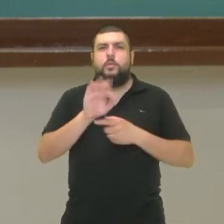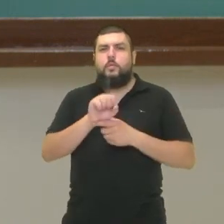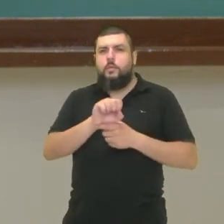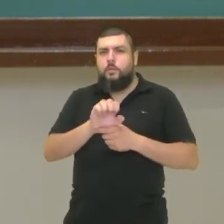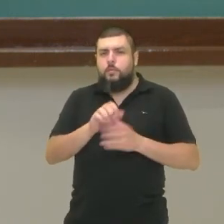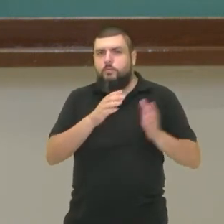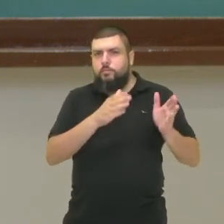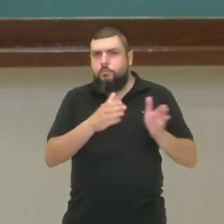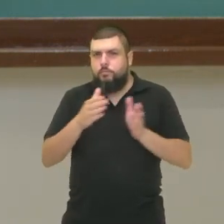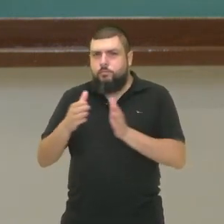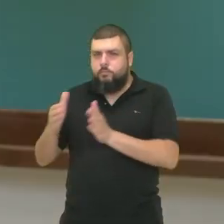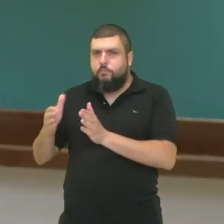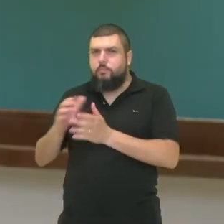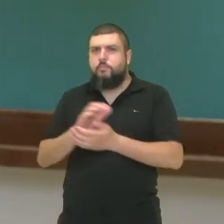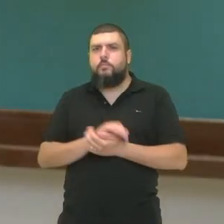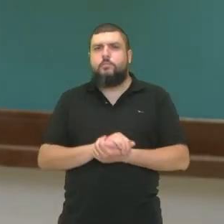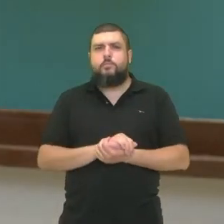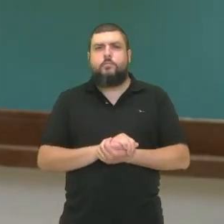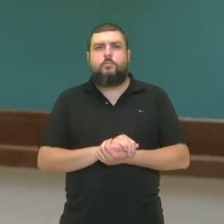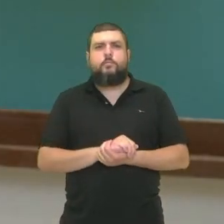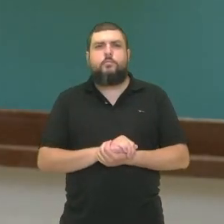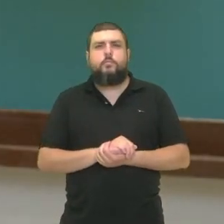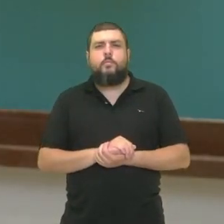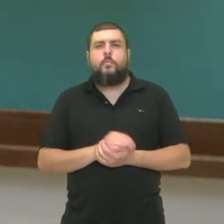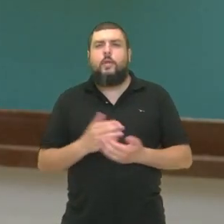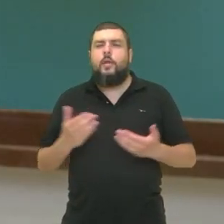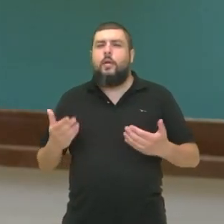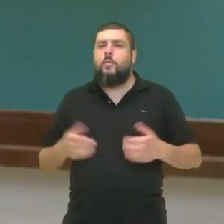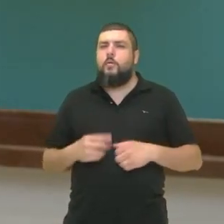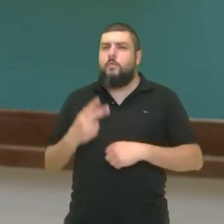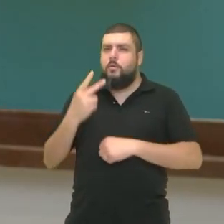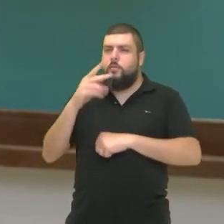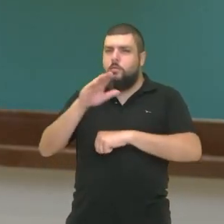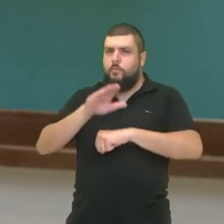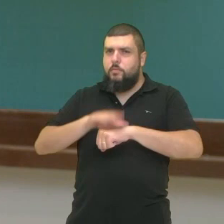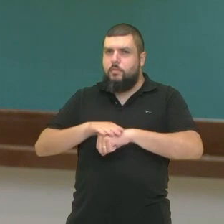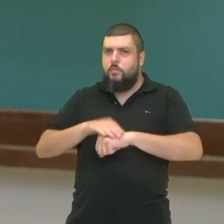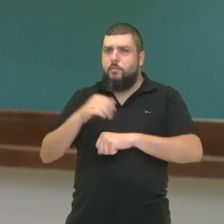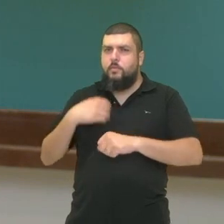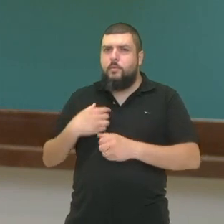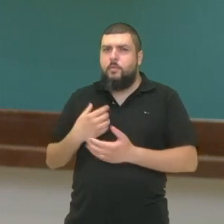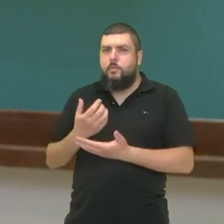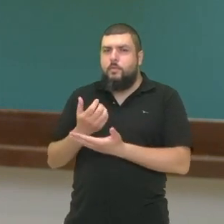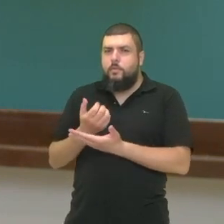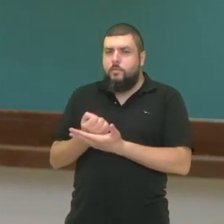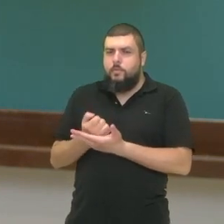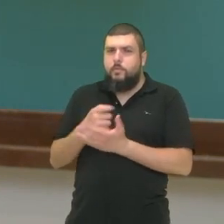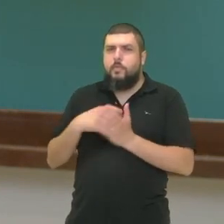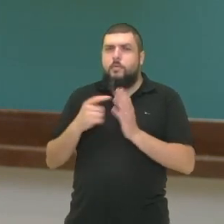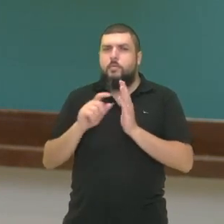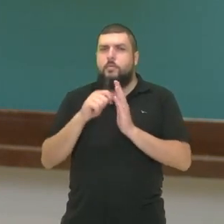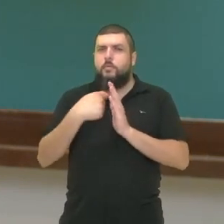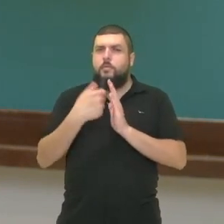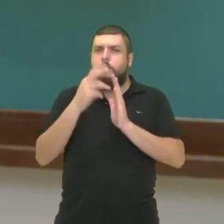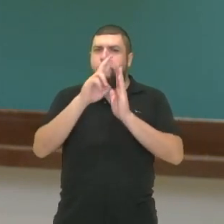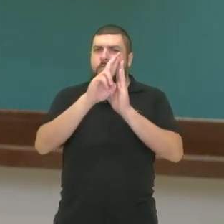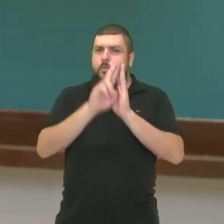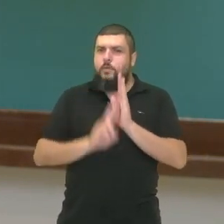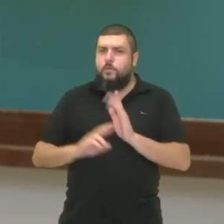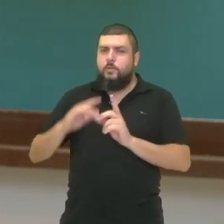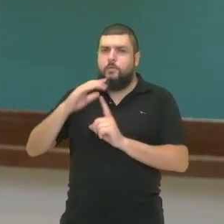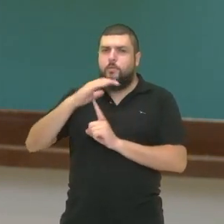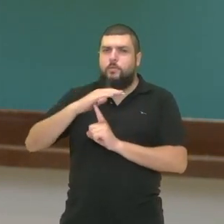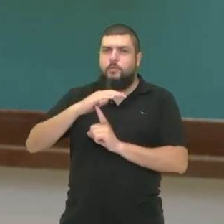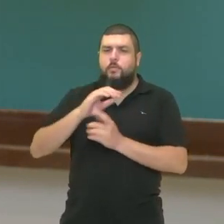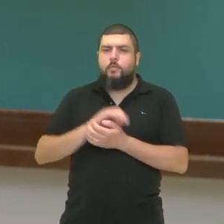aqui. Agora é sua vez. Vamos acessar o aplicativo Redação Paraná. Você já